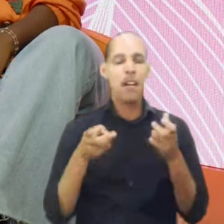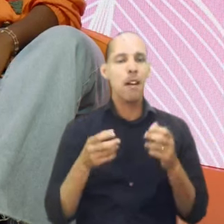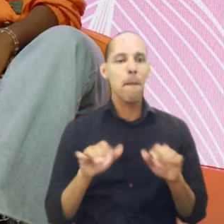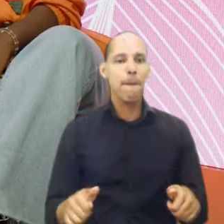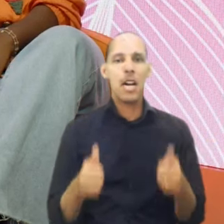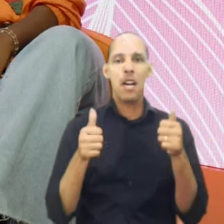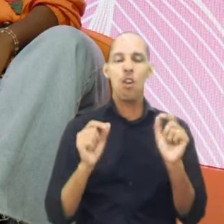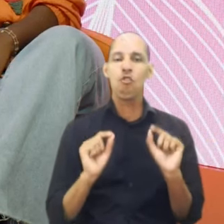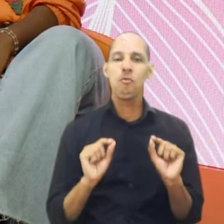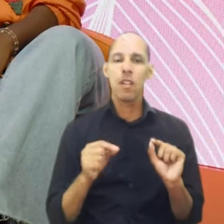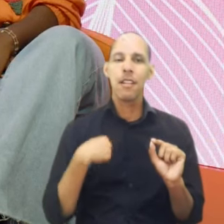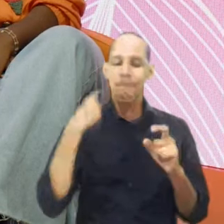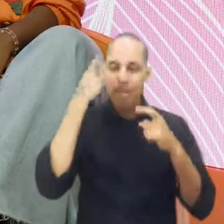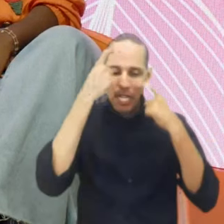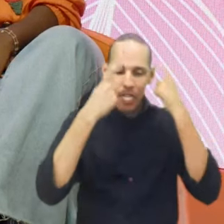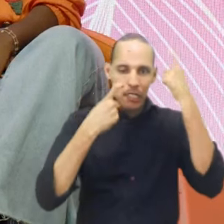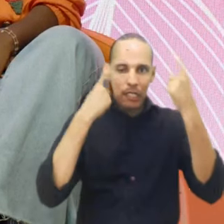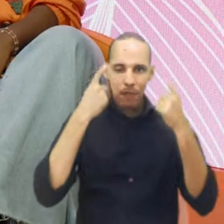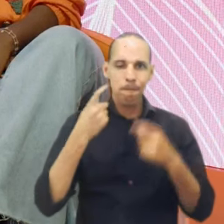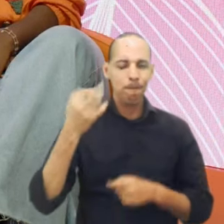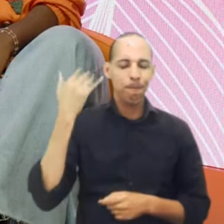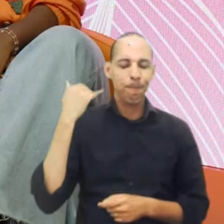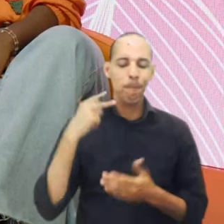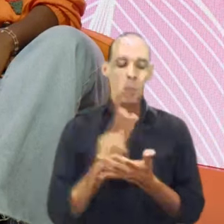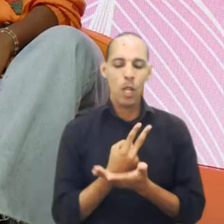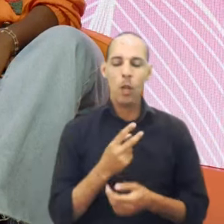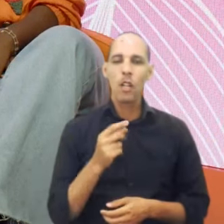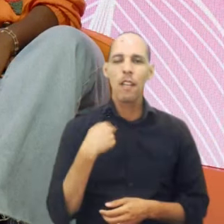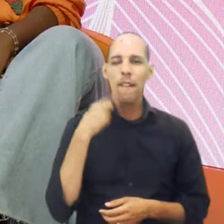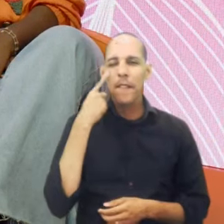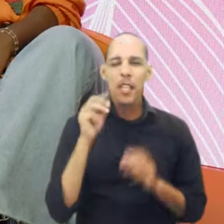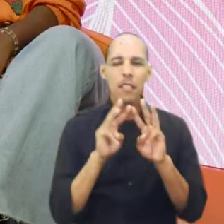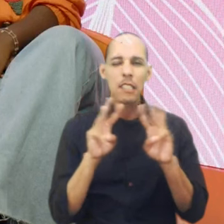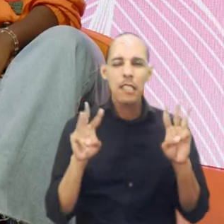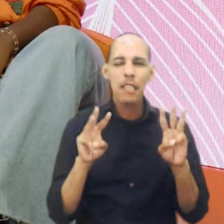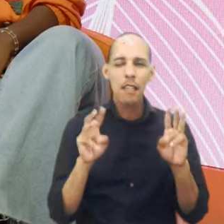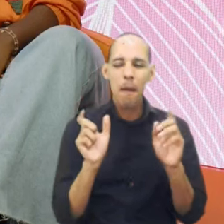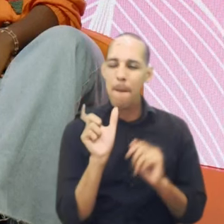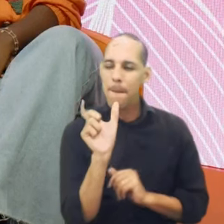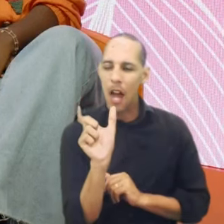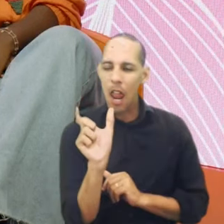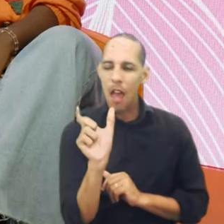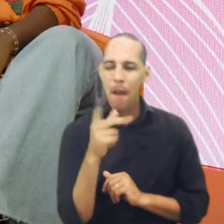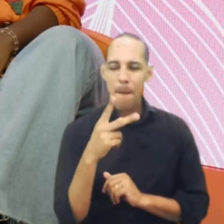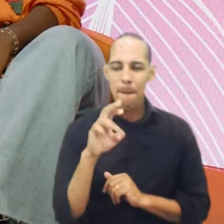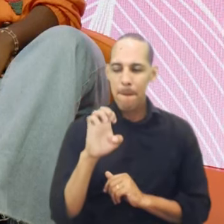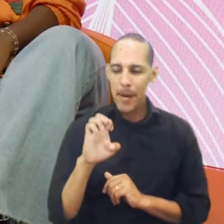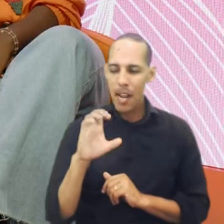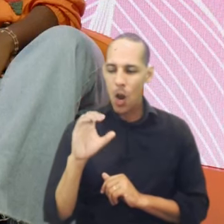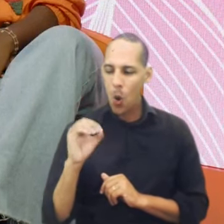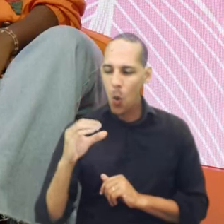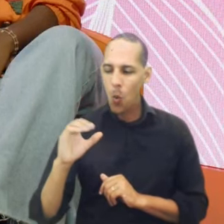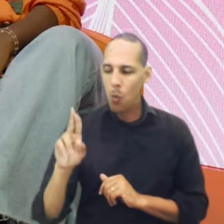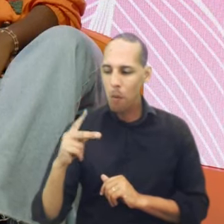muito, foi o preocupar. Uma vez... veio um insight para mim e falou assim, preocupar, é ocupar a cabeça antes da